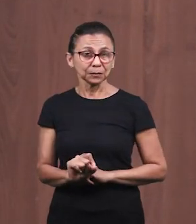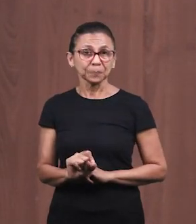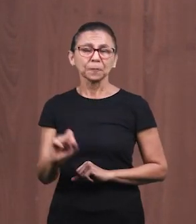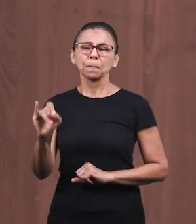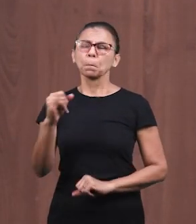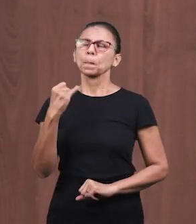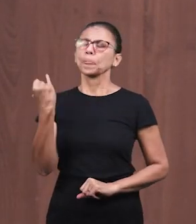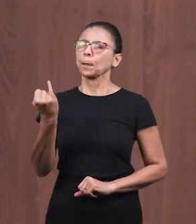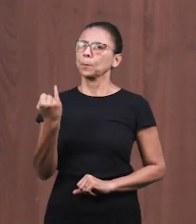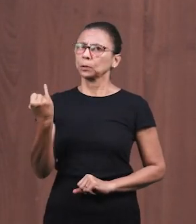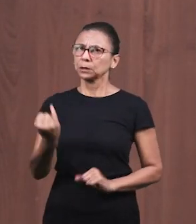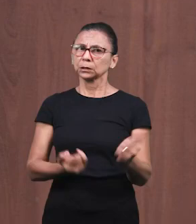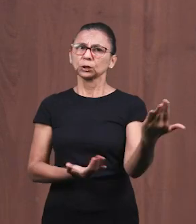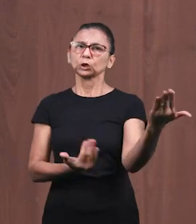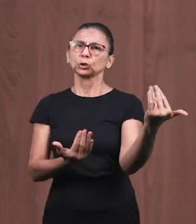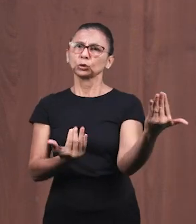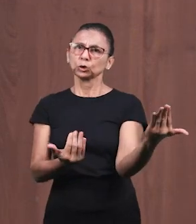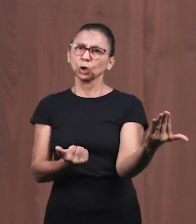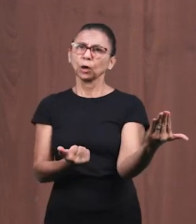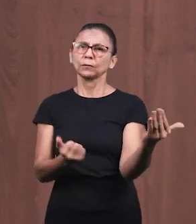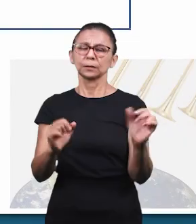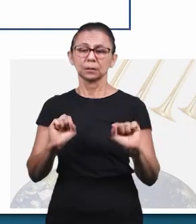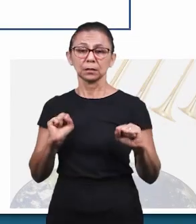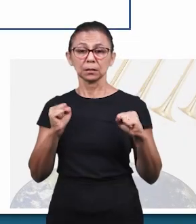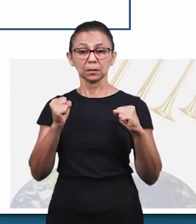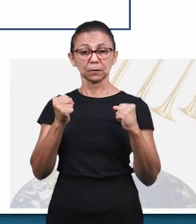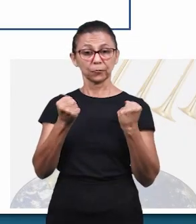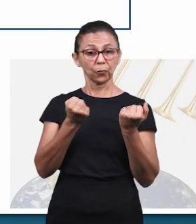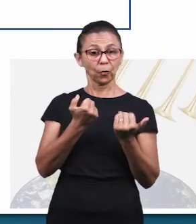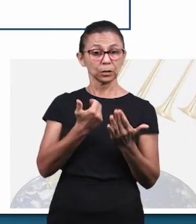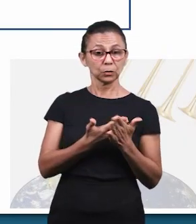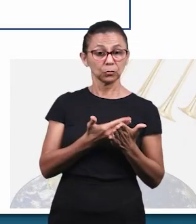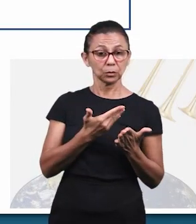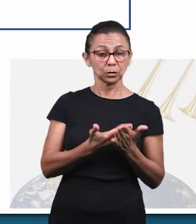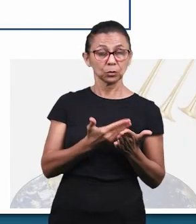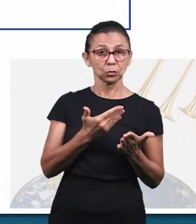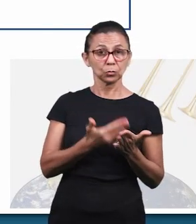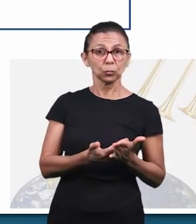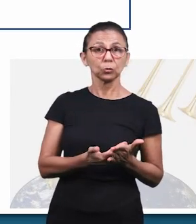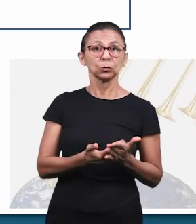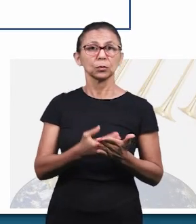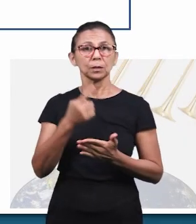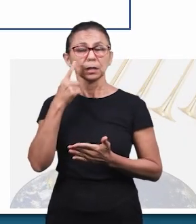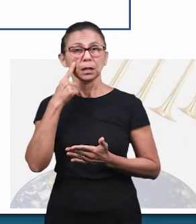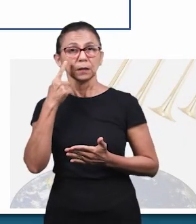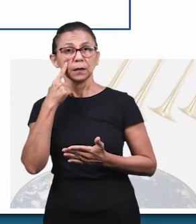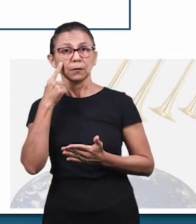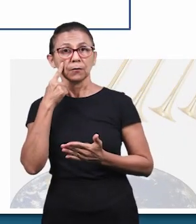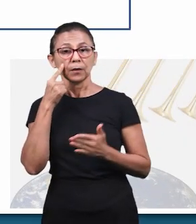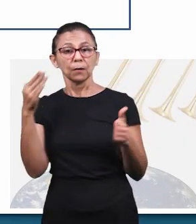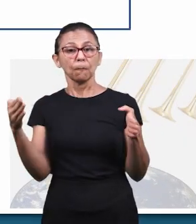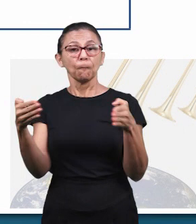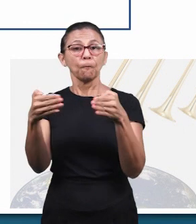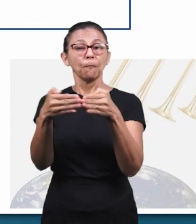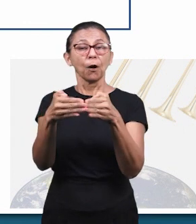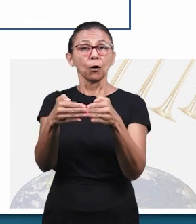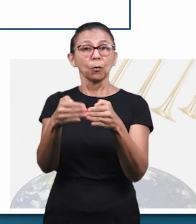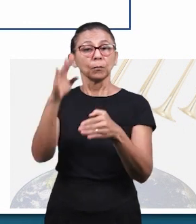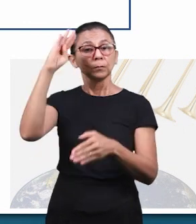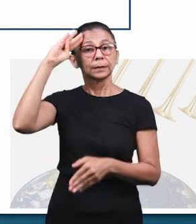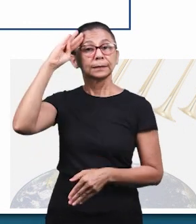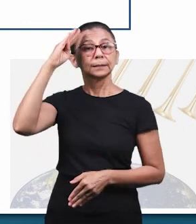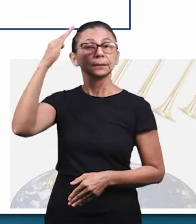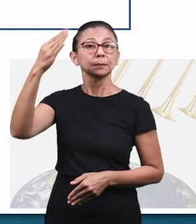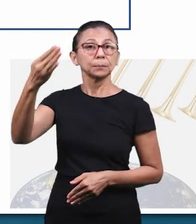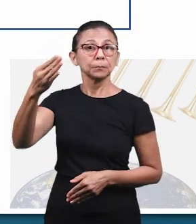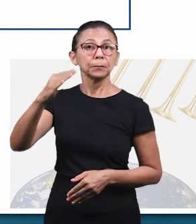dedique regularmente aos estudos e tenha clareza de quais são as suas prioridades nessa fase, isto